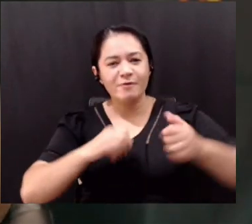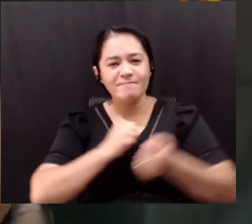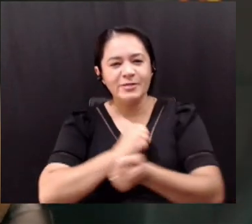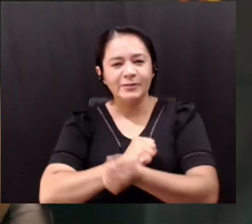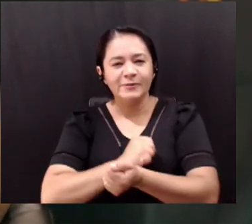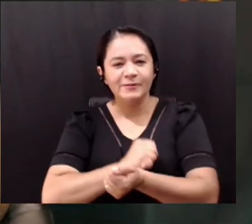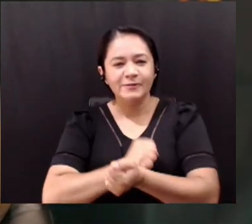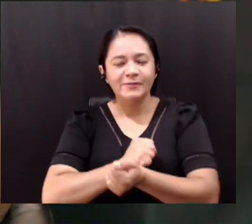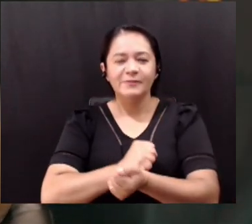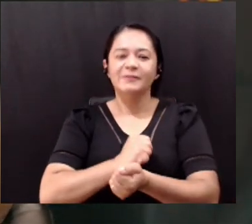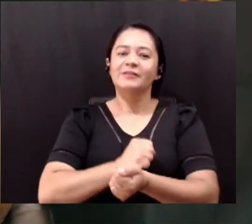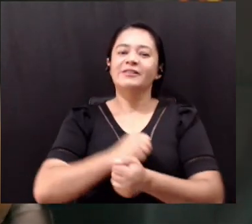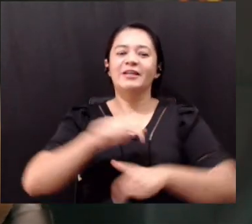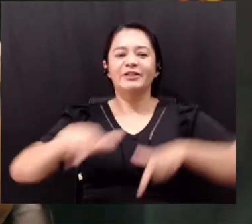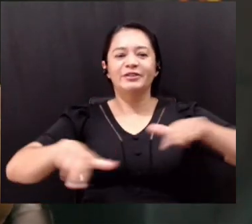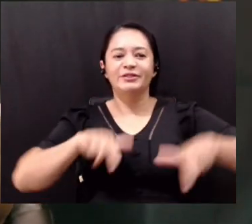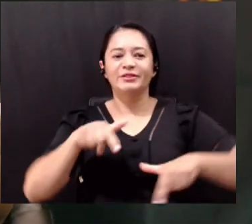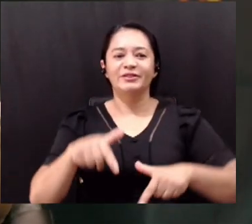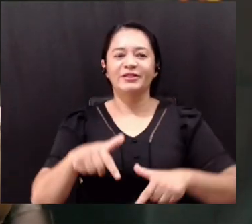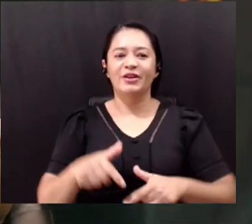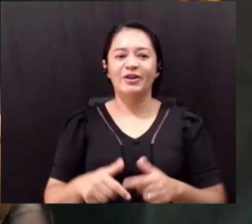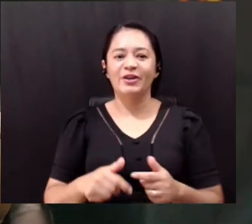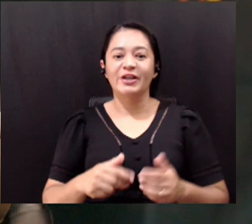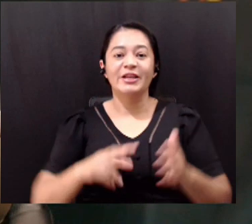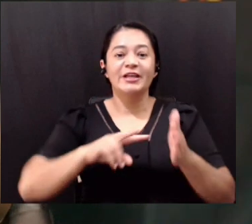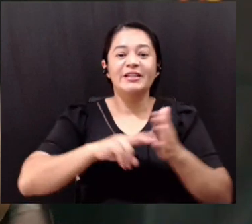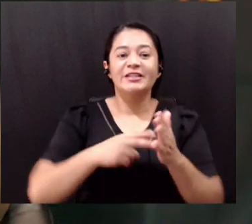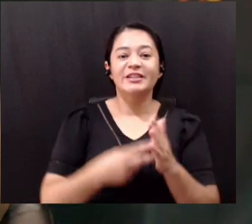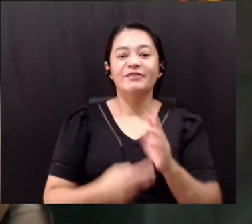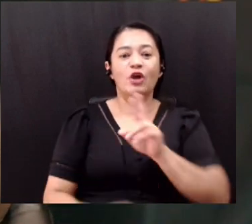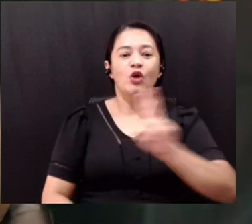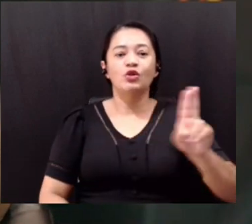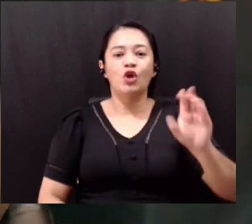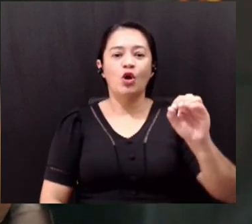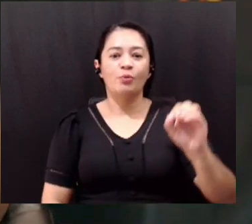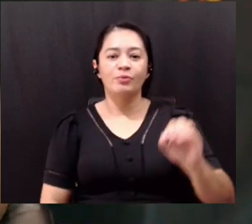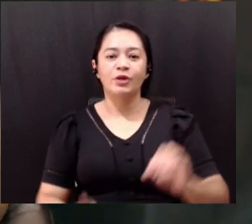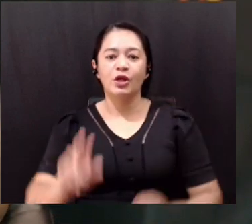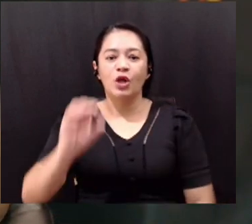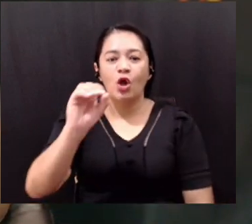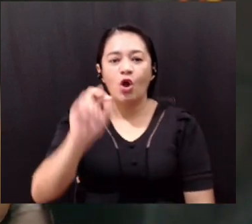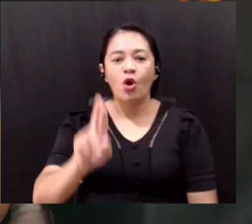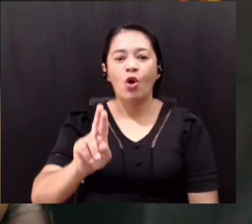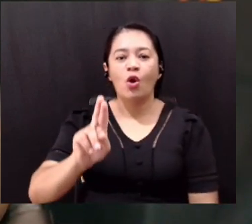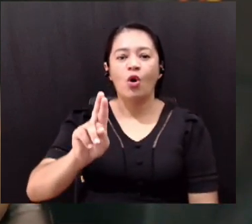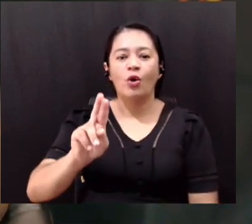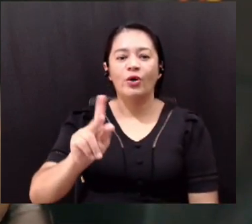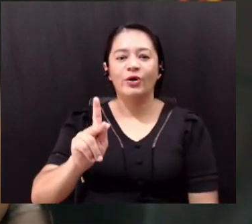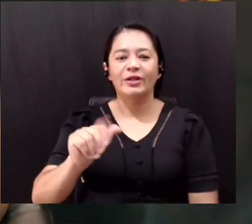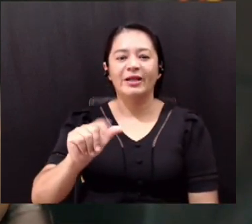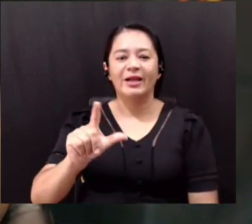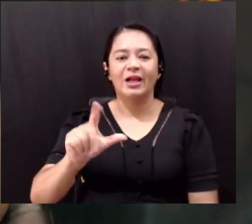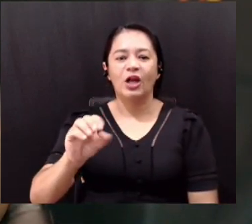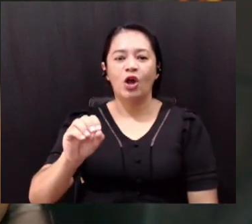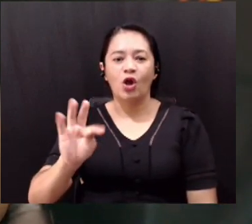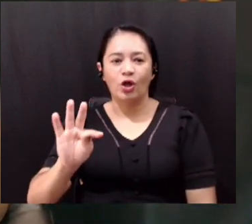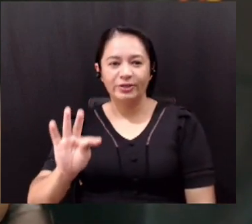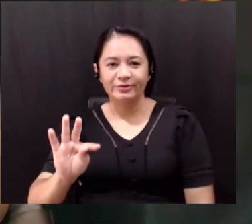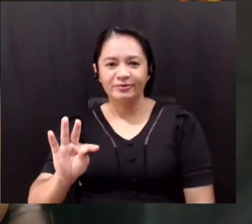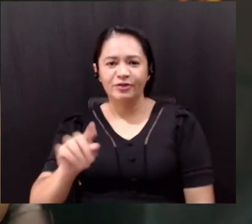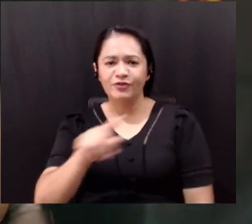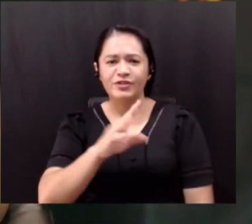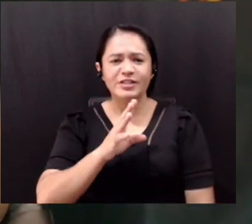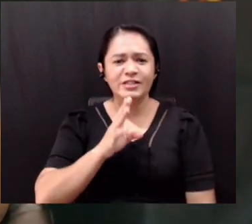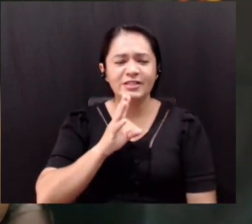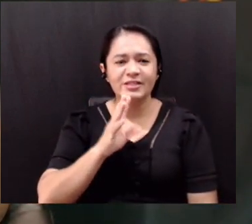é o tal do workaholic. Nós falamos sobre burnout e agora a gente vai falar um pouquinho sobre o workaholic. Vocês consideram a pessoa